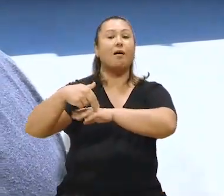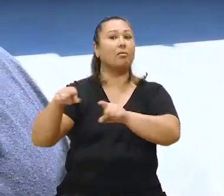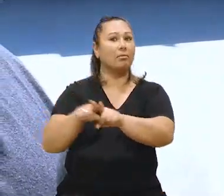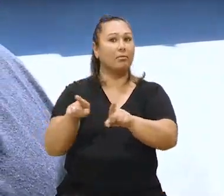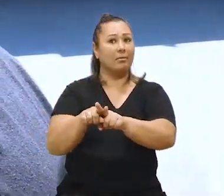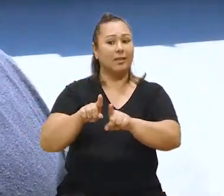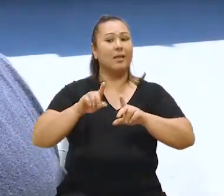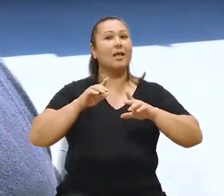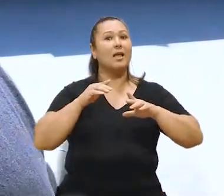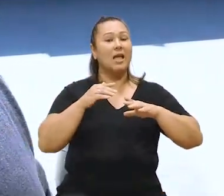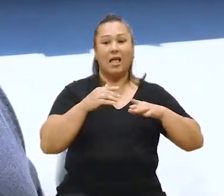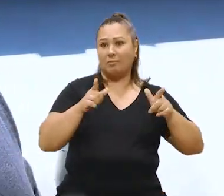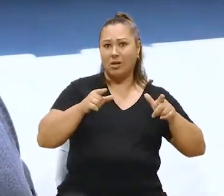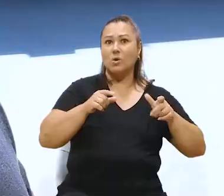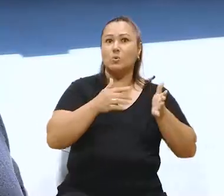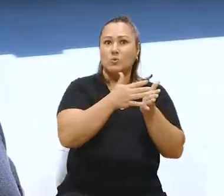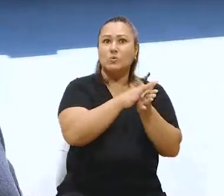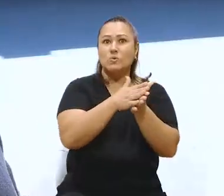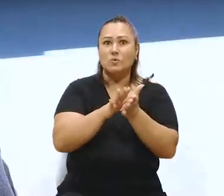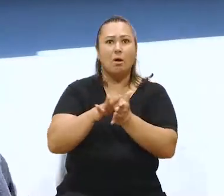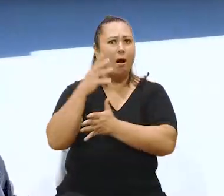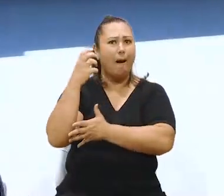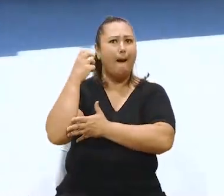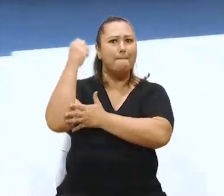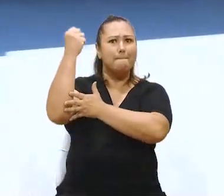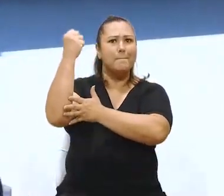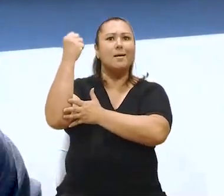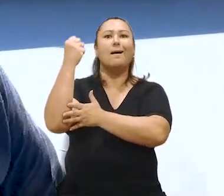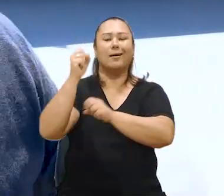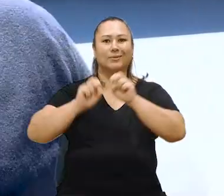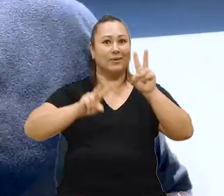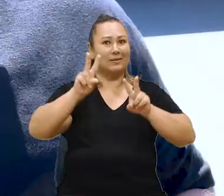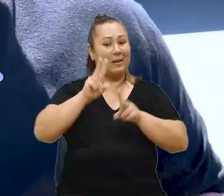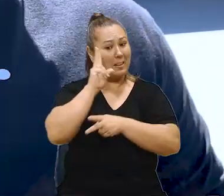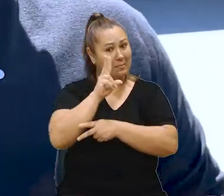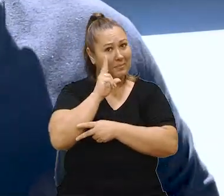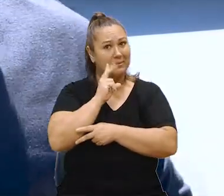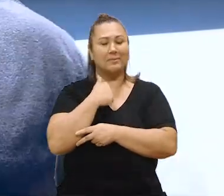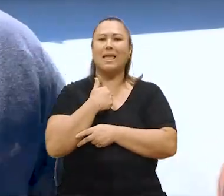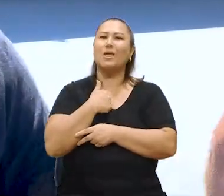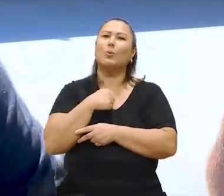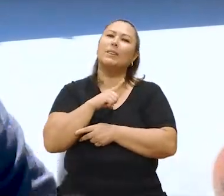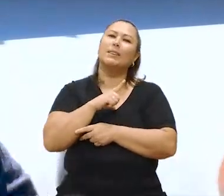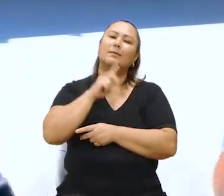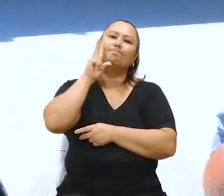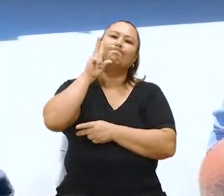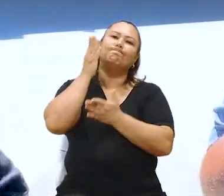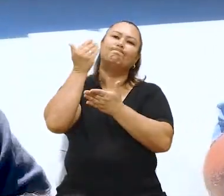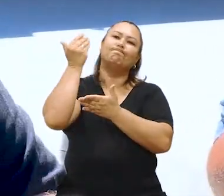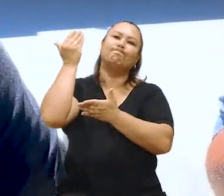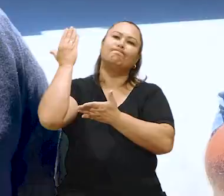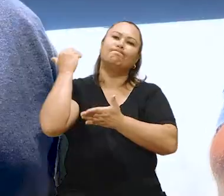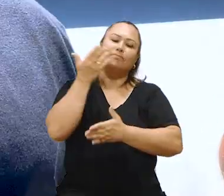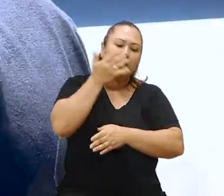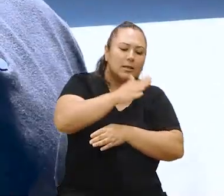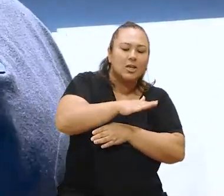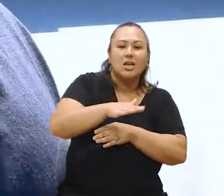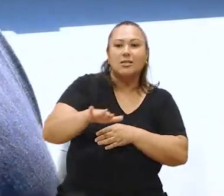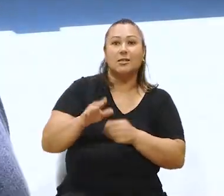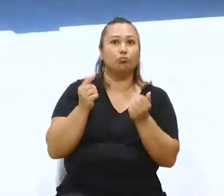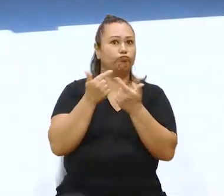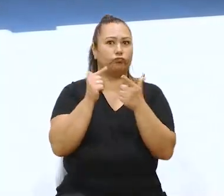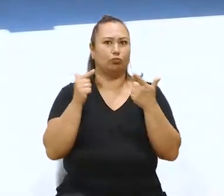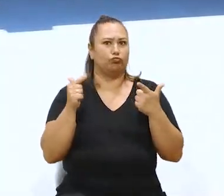e a escola foi campeã do carnaval. Então, lembrando esse fato importante. Mas a memória que eu tenho, quando